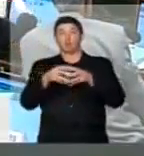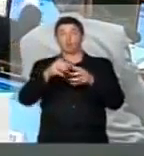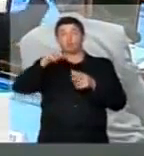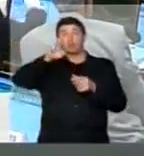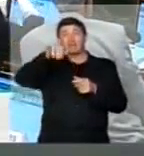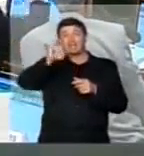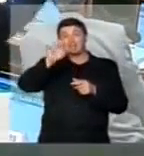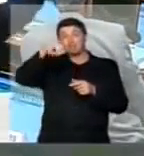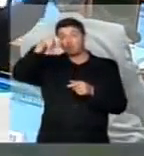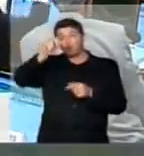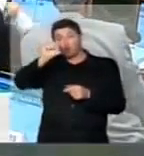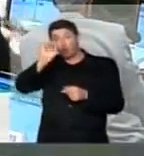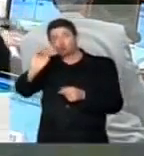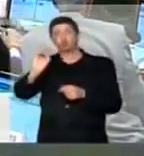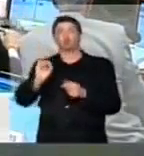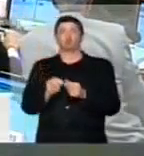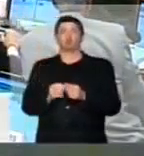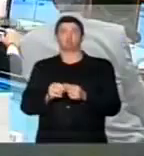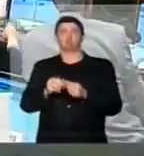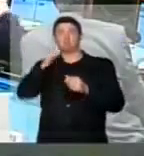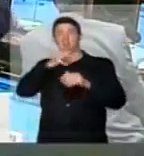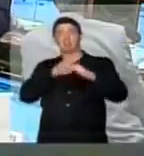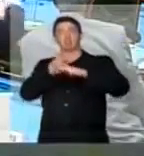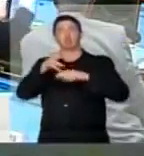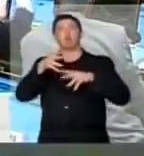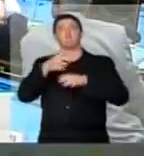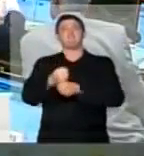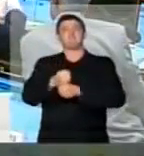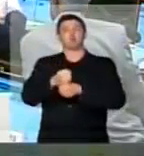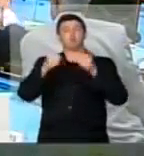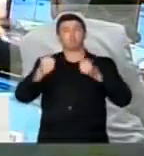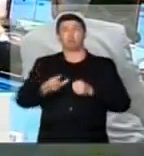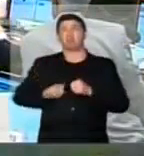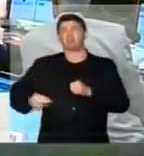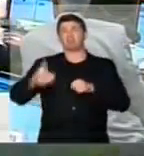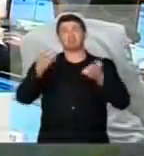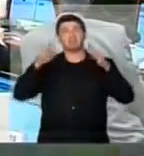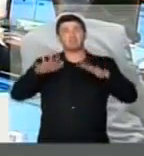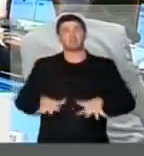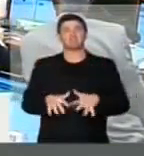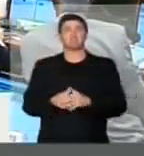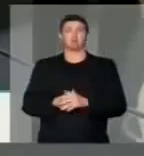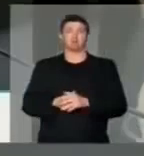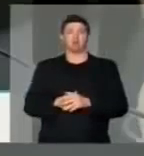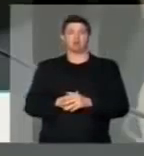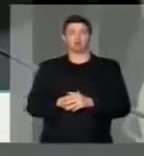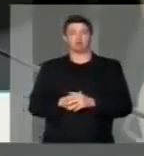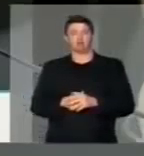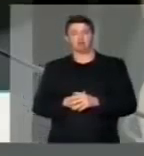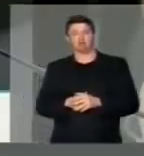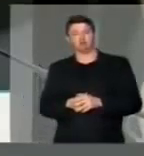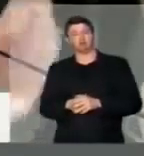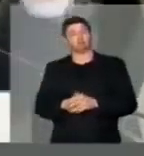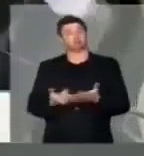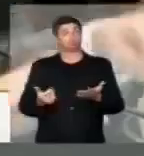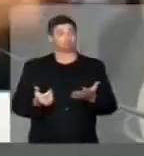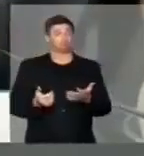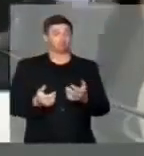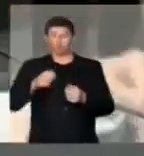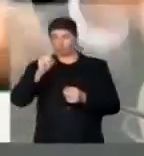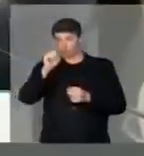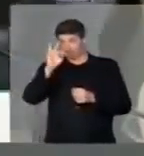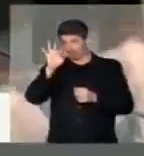E ao ouvir atentamente o seu pronunciamento, eu pude observar que o tempo passa e o